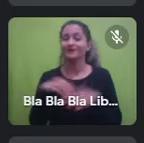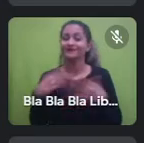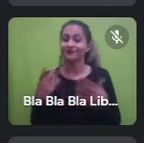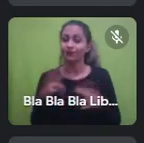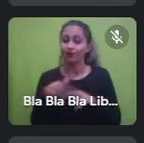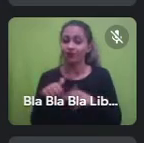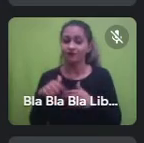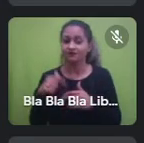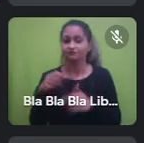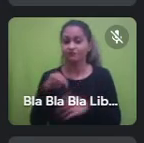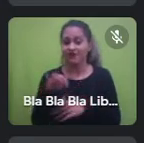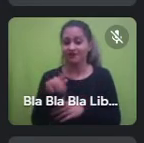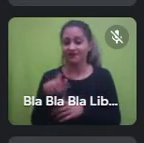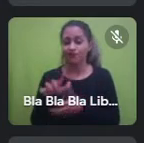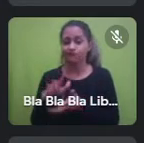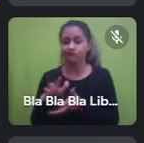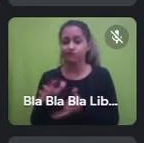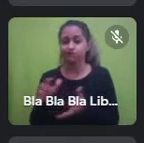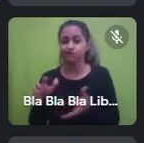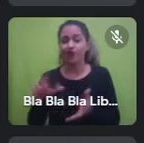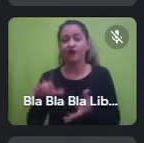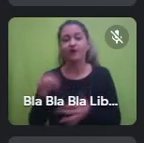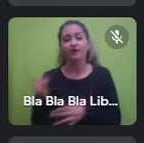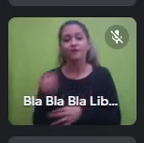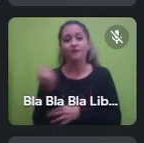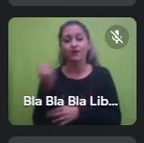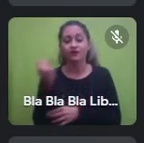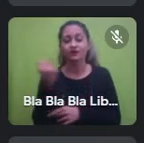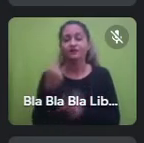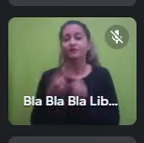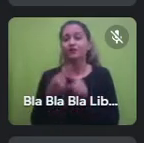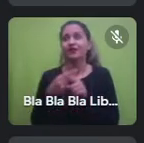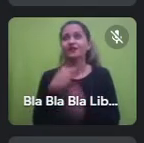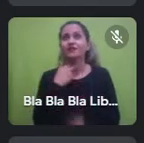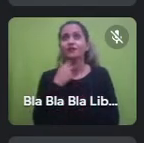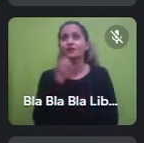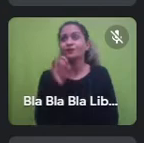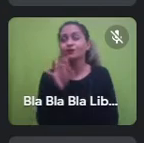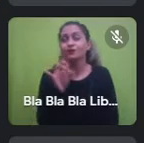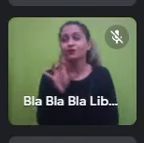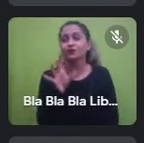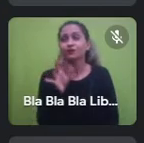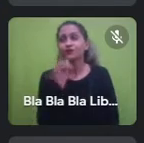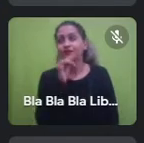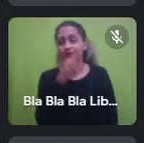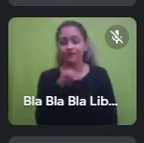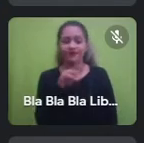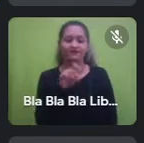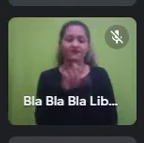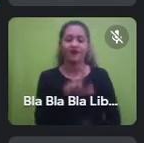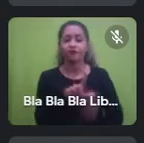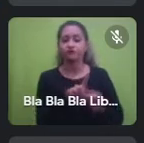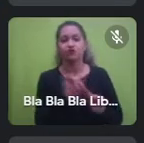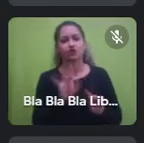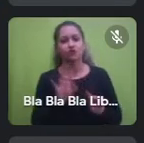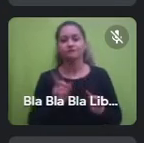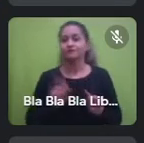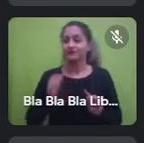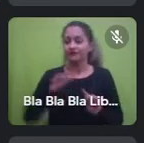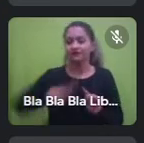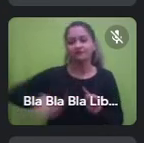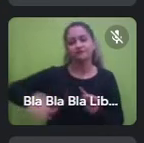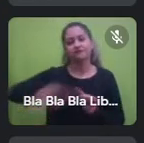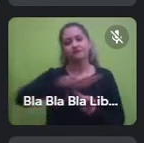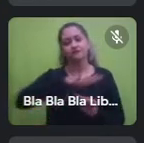metais na biota, ela é importante porque você não pode somente considerar o metal, você tem que considerar o meio ambiente como um